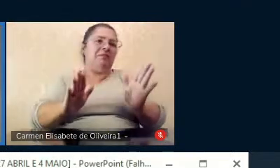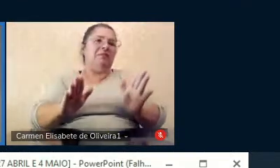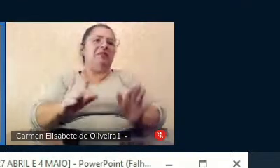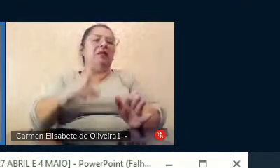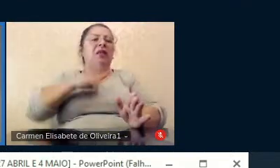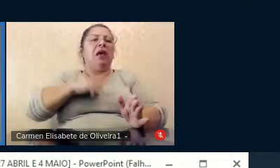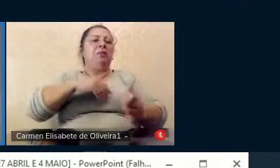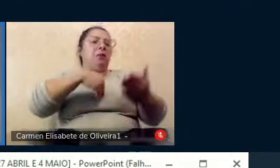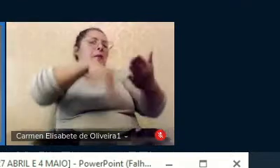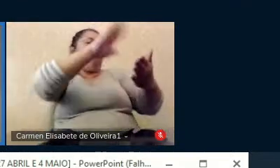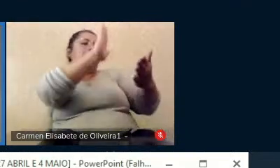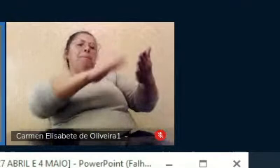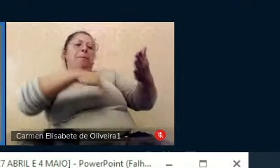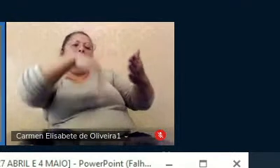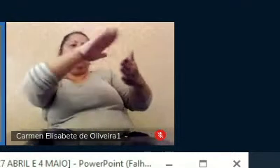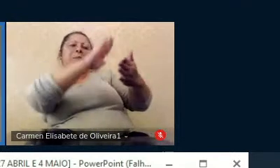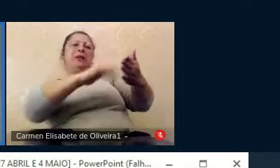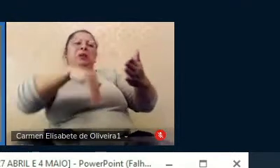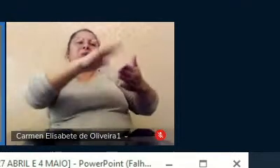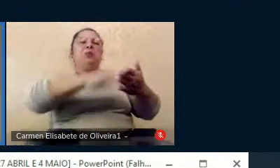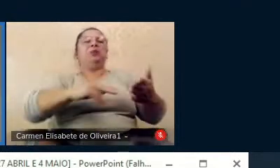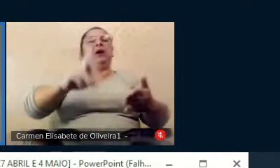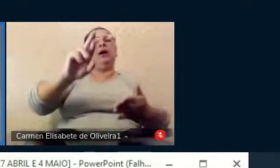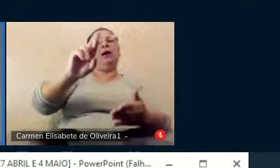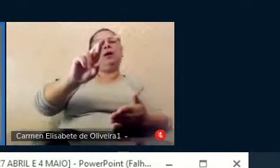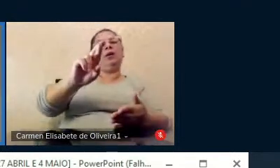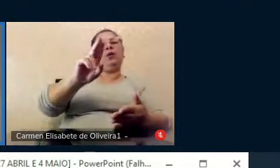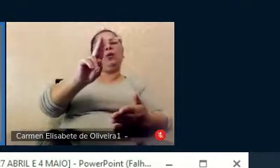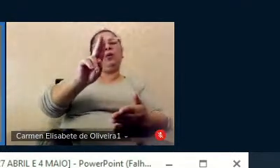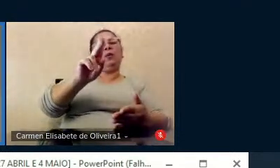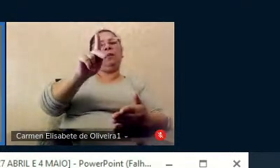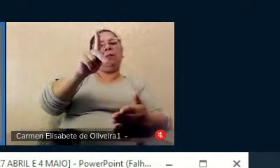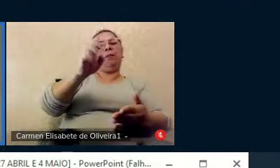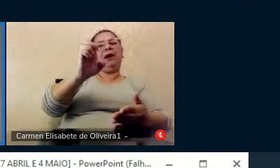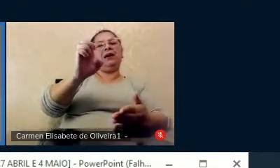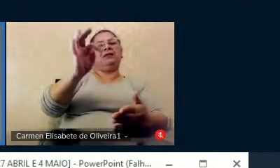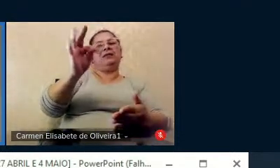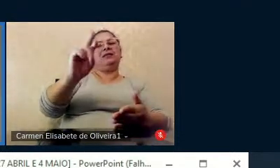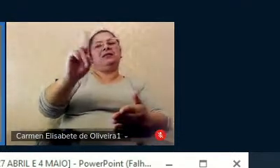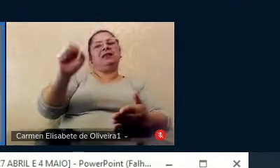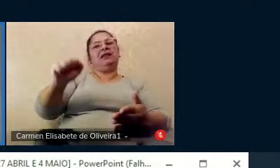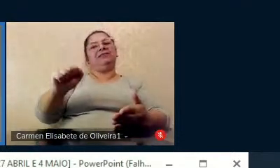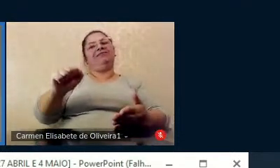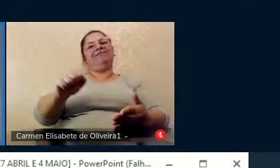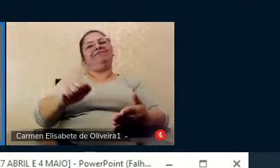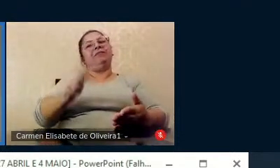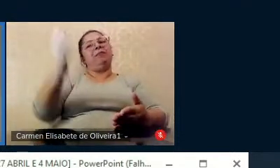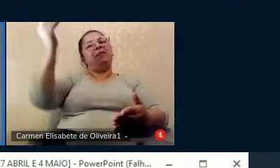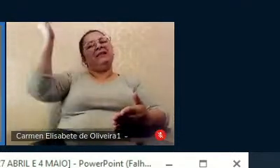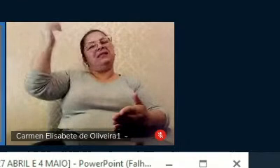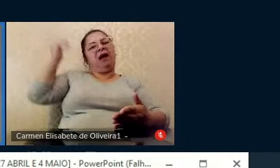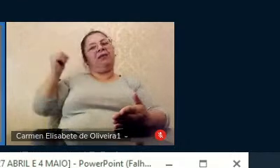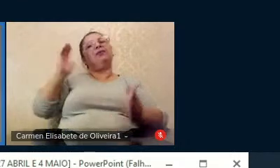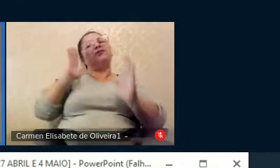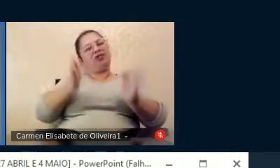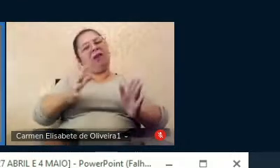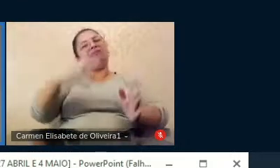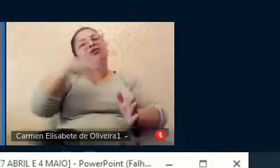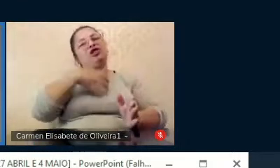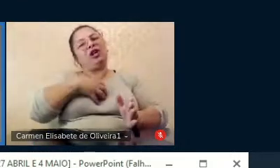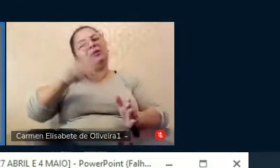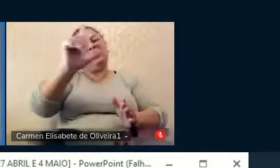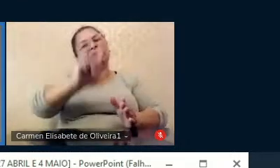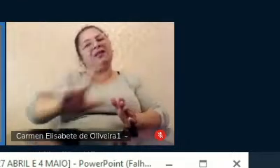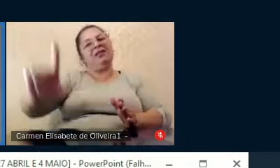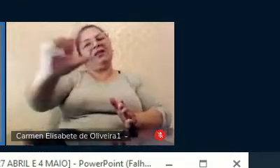aquelas pinturas rupestres, né, feitas lá antigamente, já era uma forma de literatura, porque ela